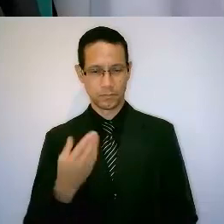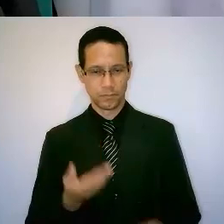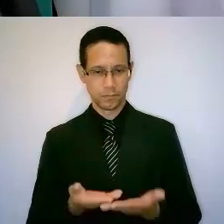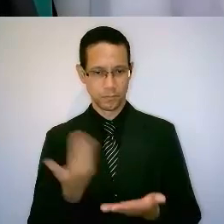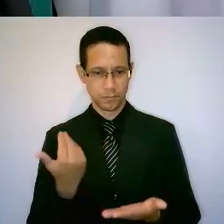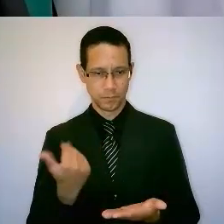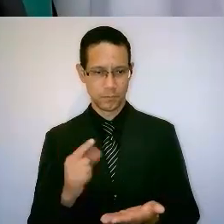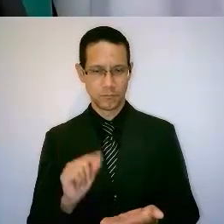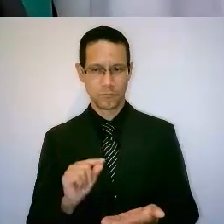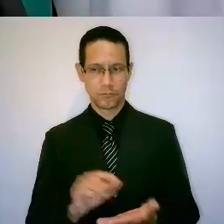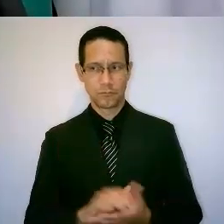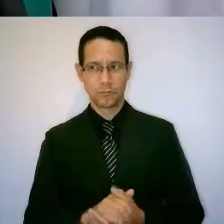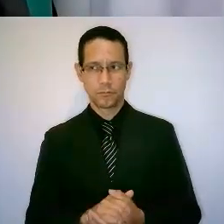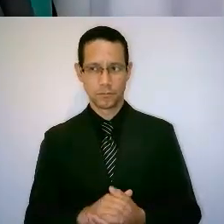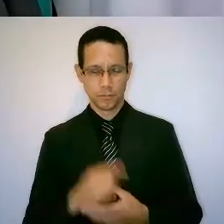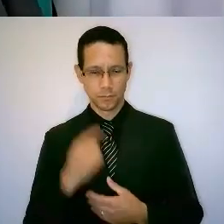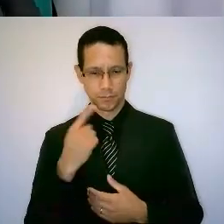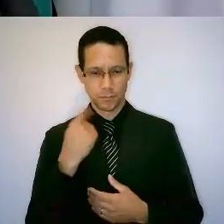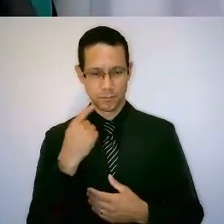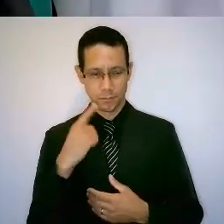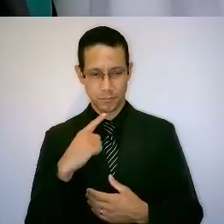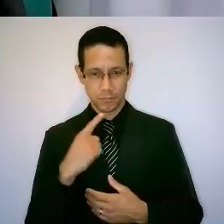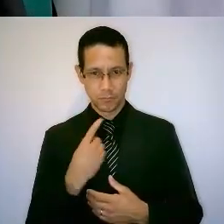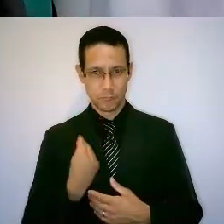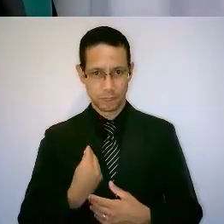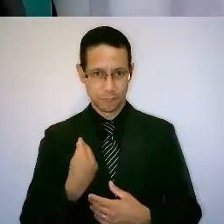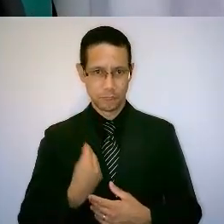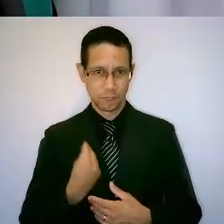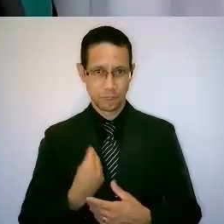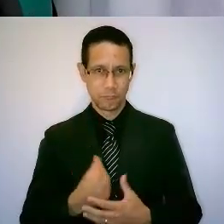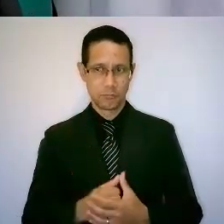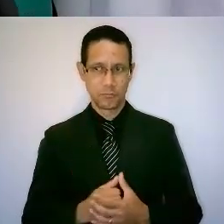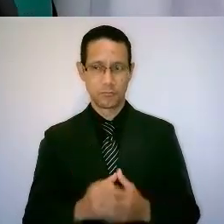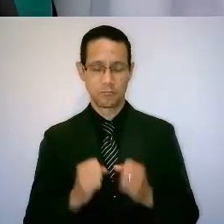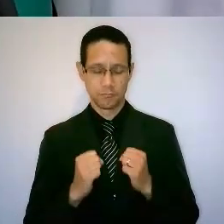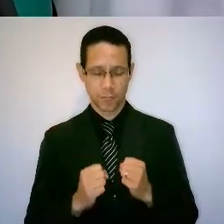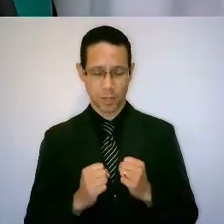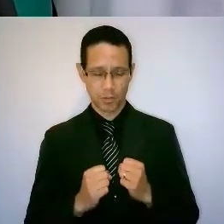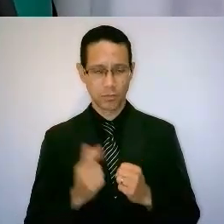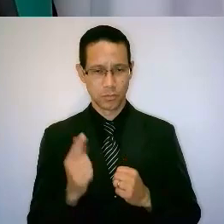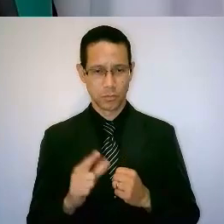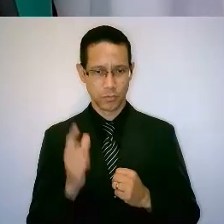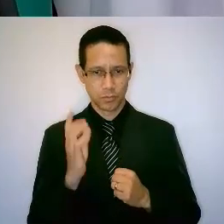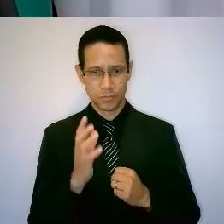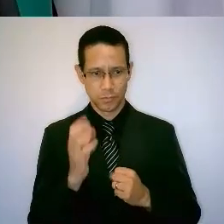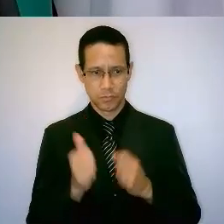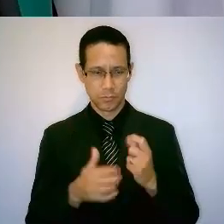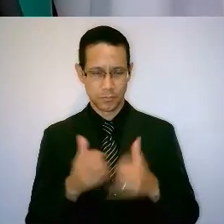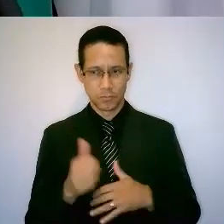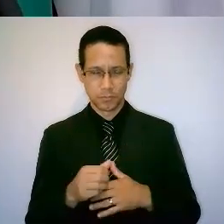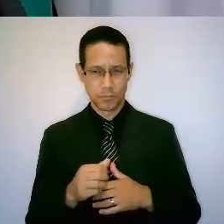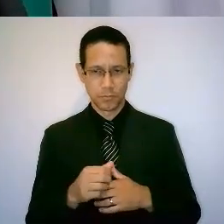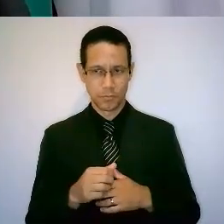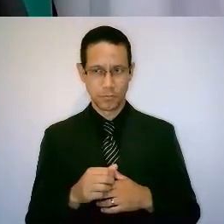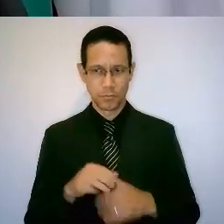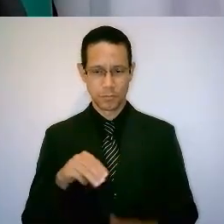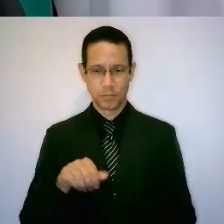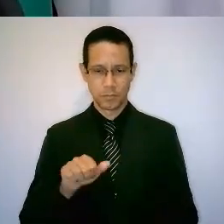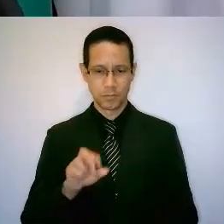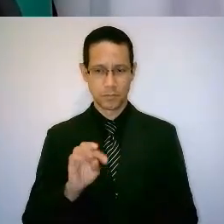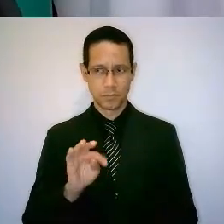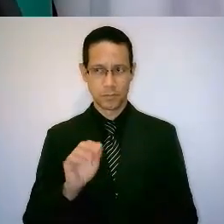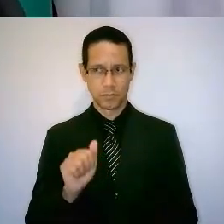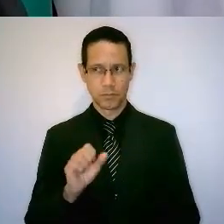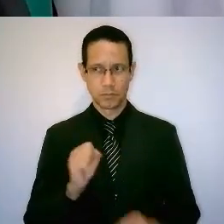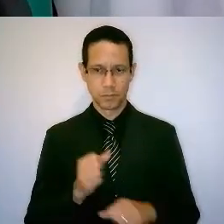seu advogado tiver presente ele pode renovar a sustentação oral e aí Dra Marta poderá participar